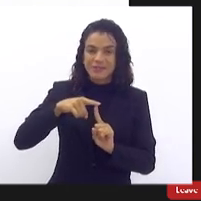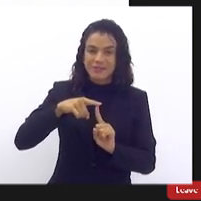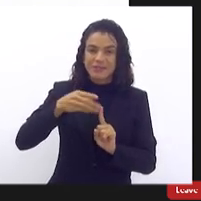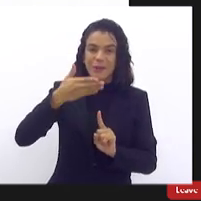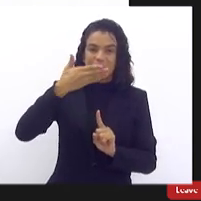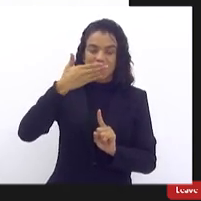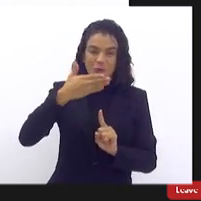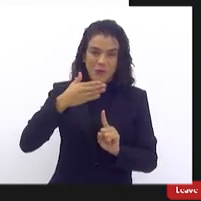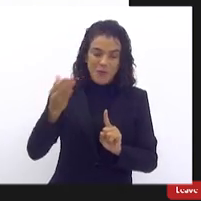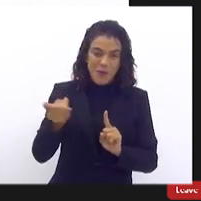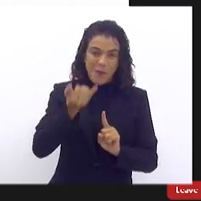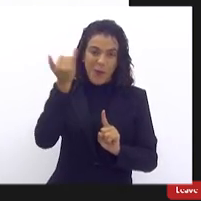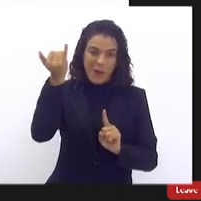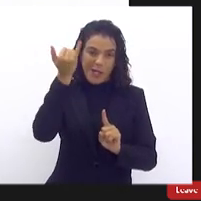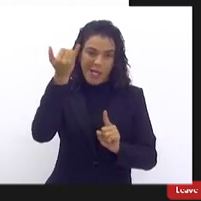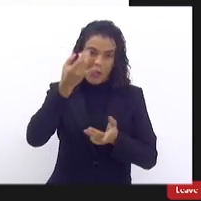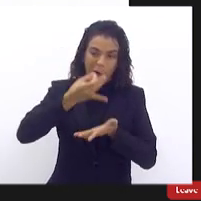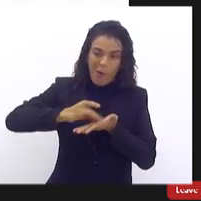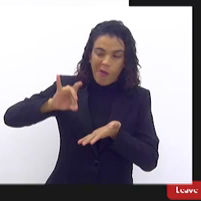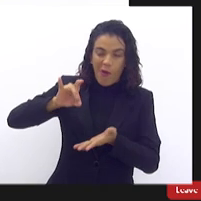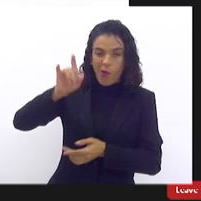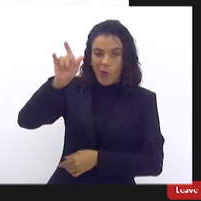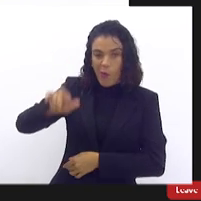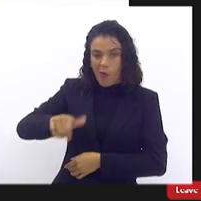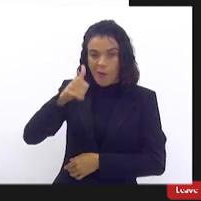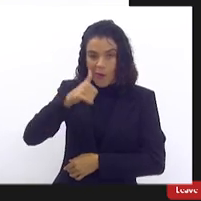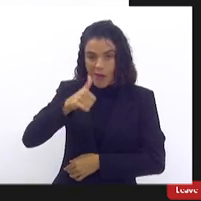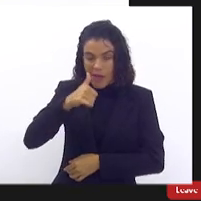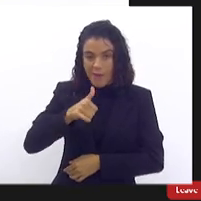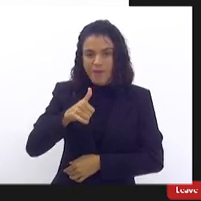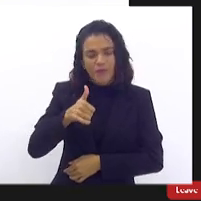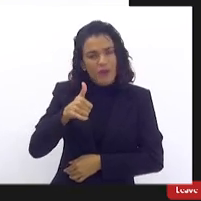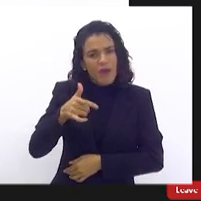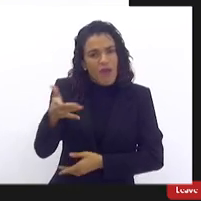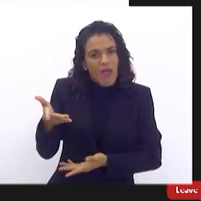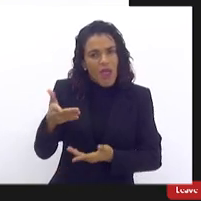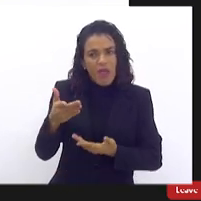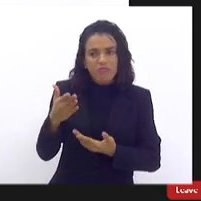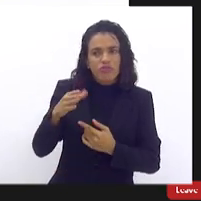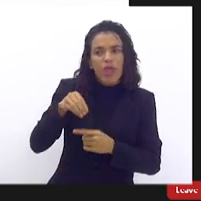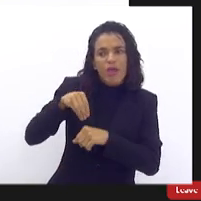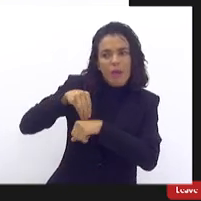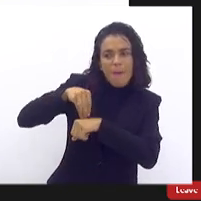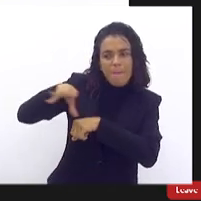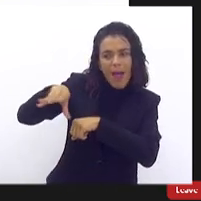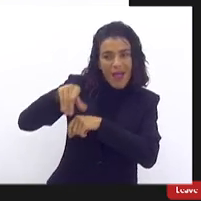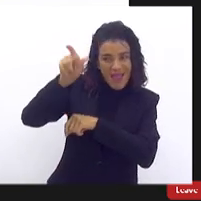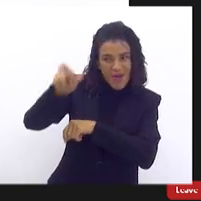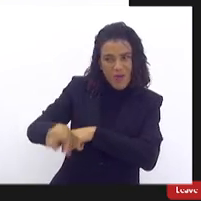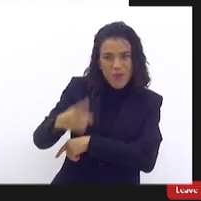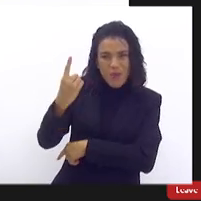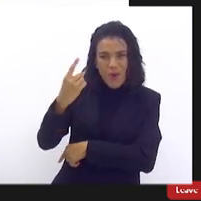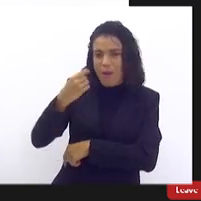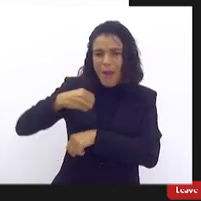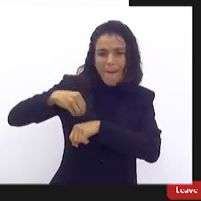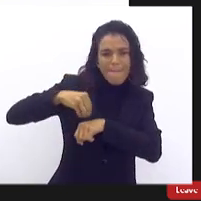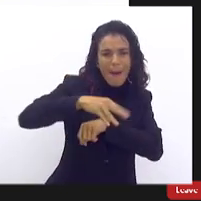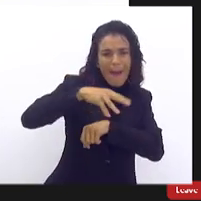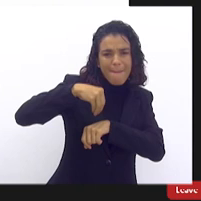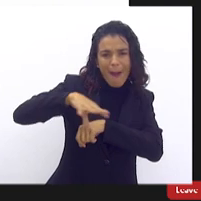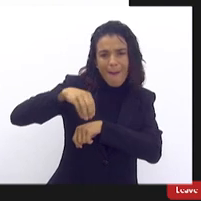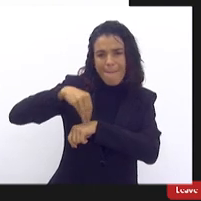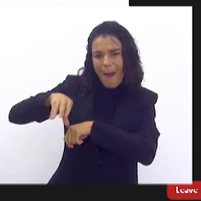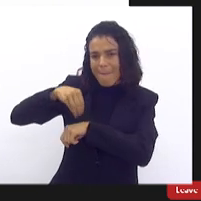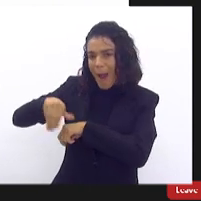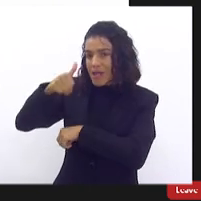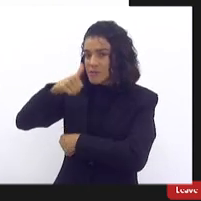mais importantes de misoginia. Como eu estava falando, uma violência contra uma mulher é uma forma de passar mensagem para não só aquela mulher, mas muitas mulheres, né?